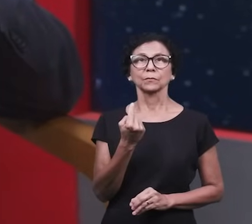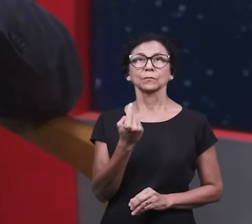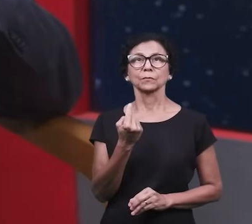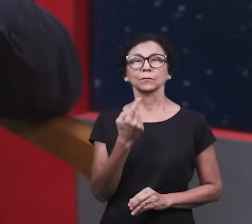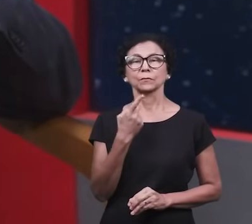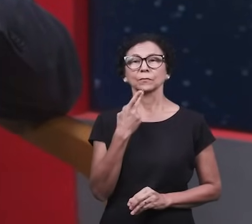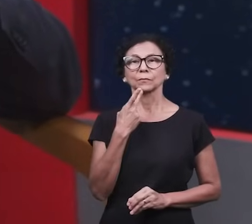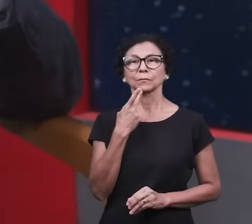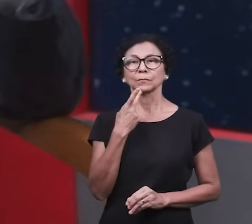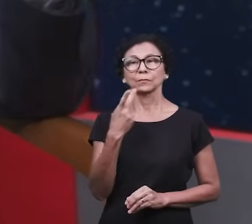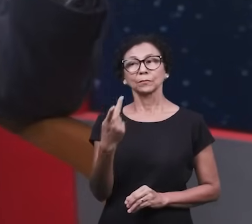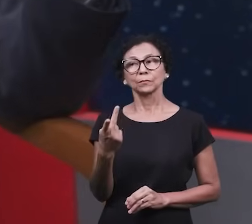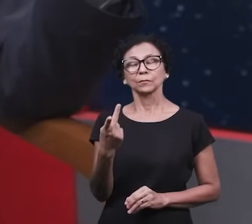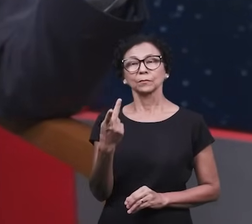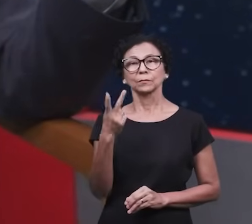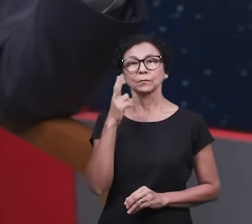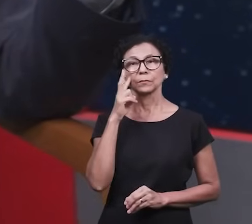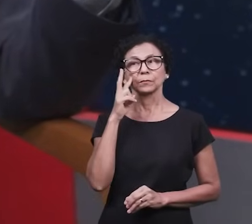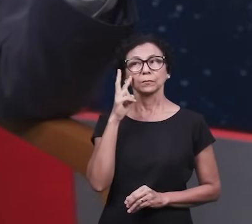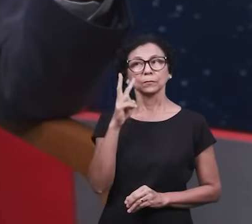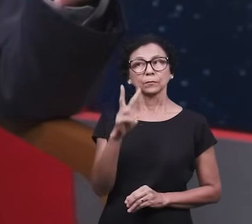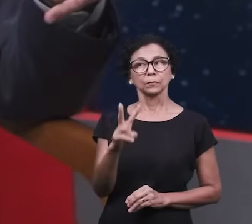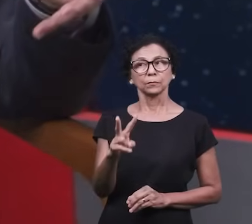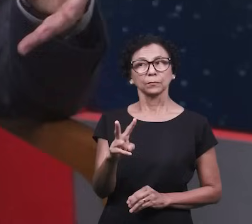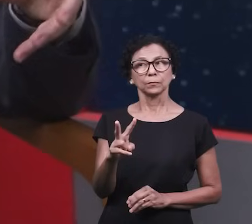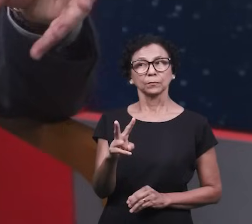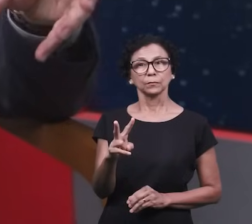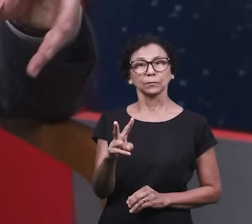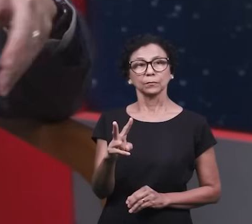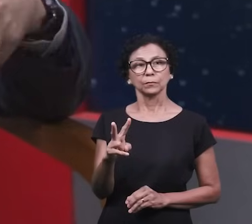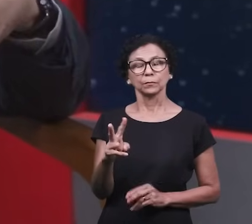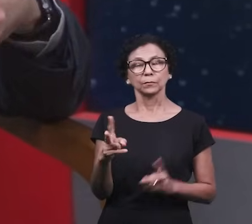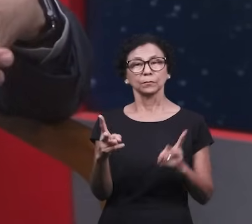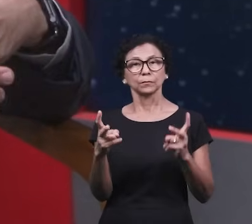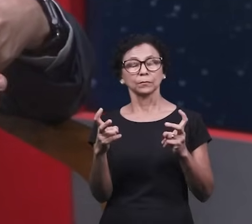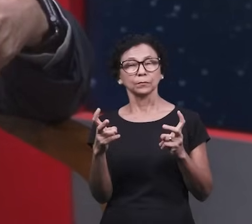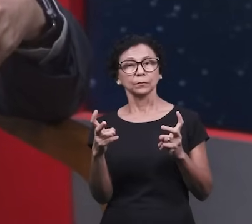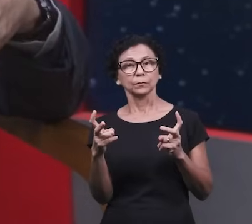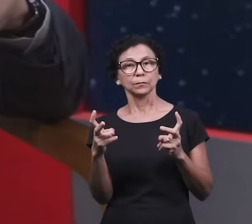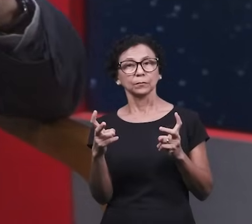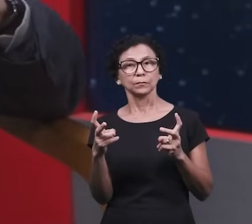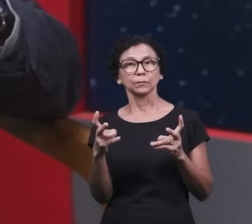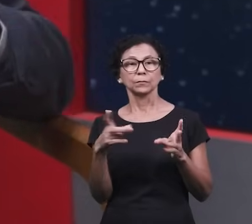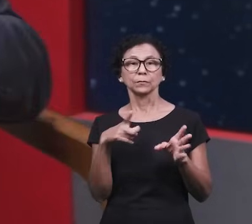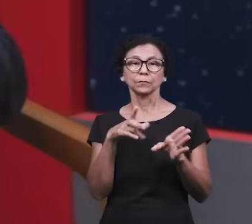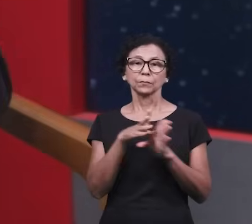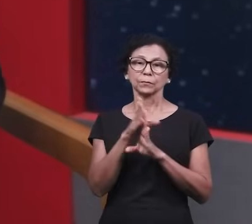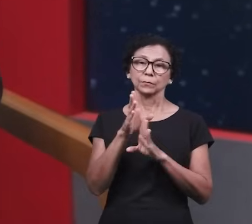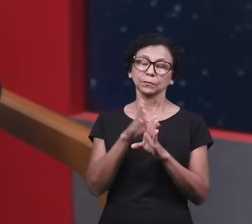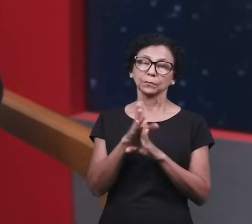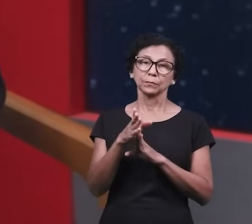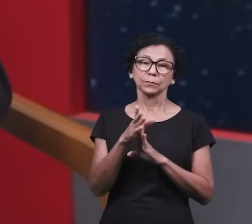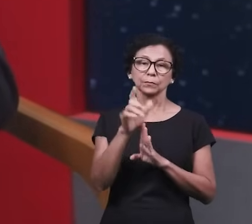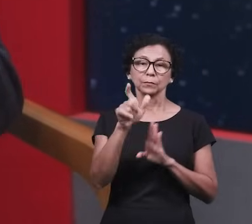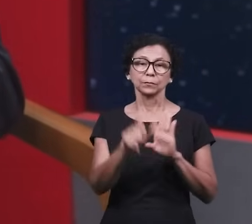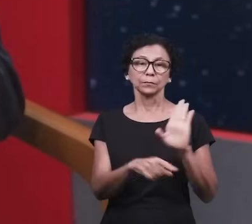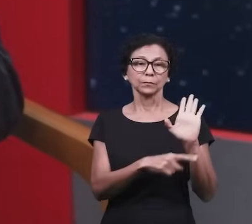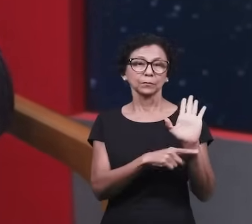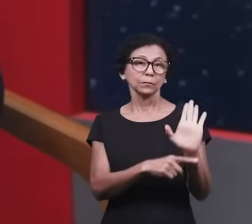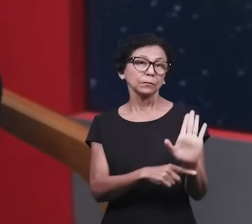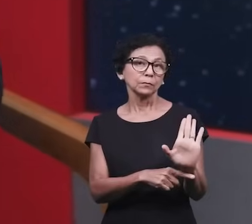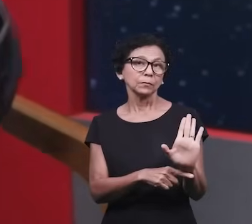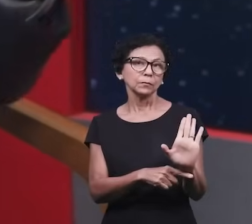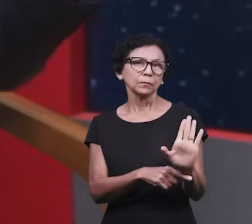nós falamos, nós vemos, nós temos um conselho, nós ajudamos uma